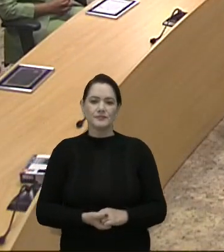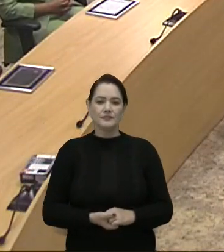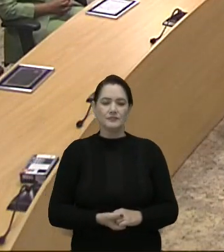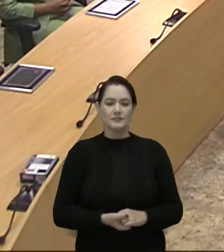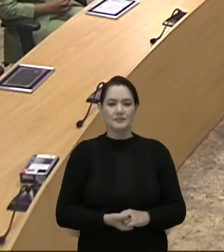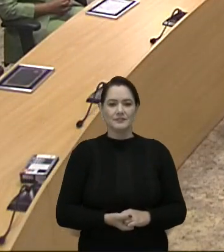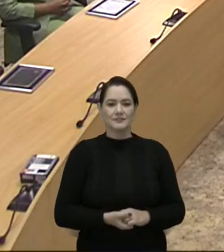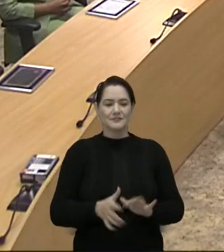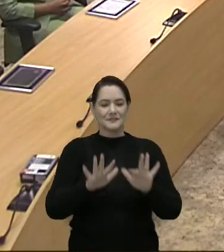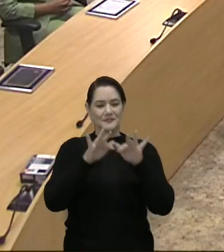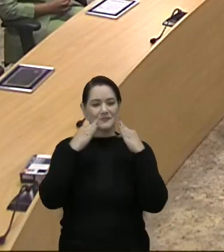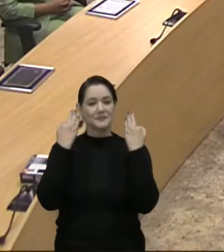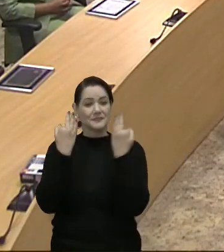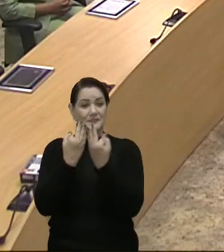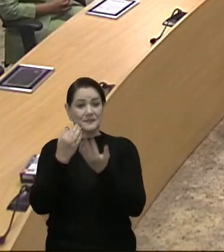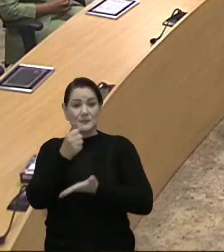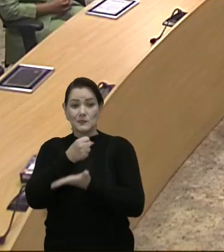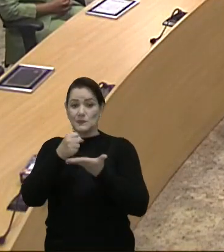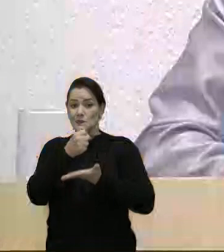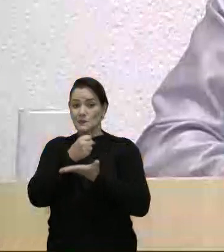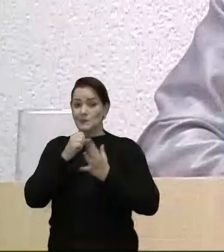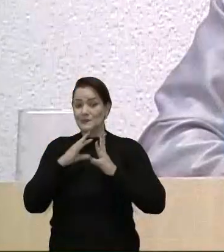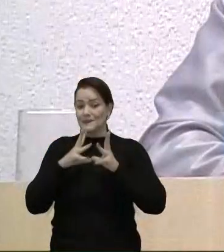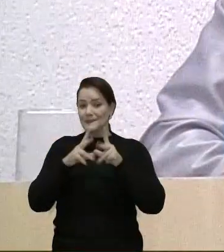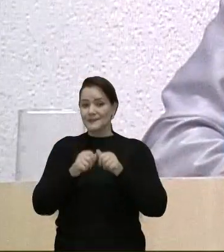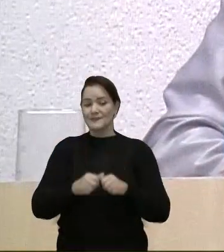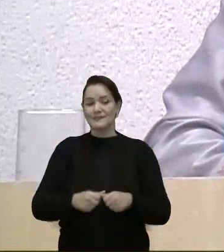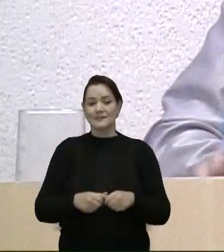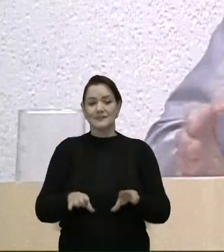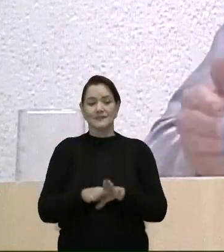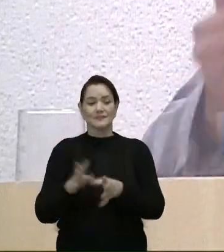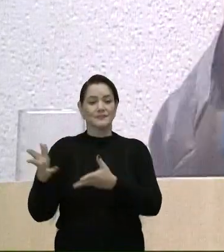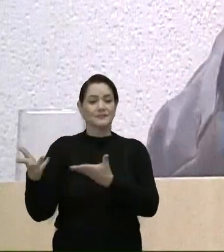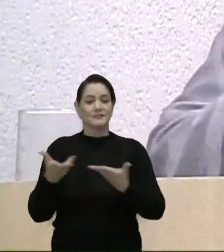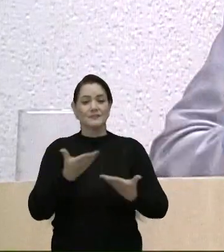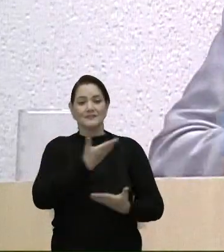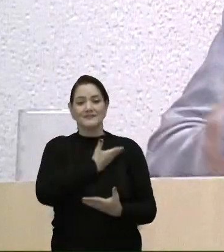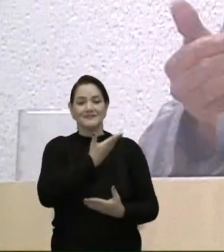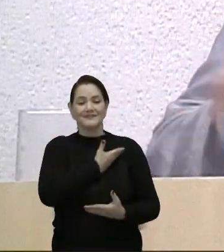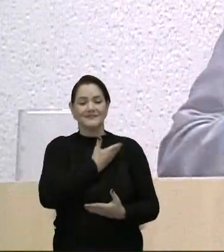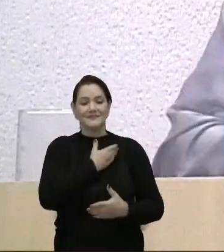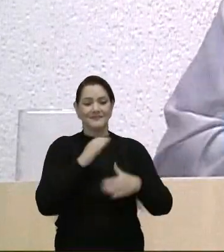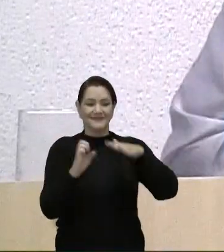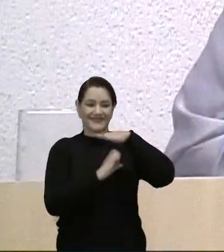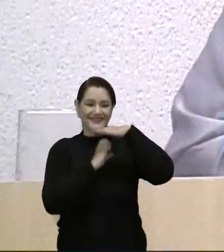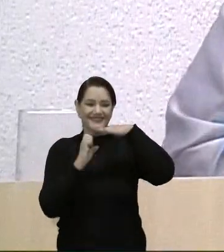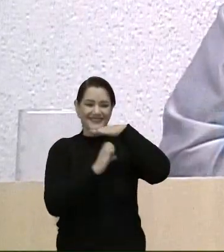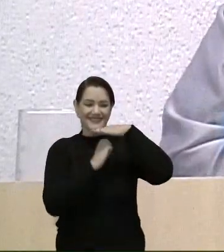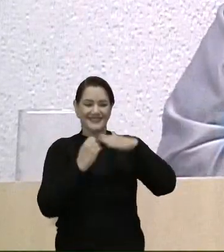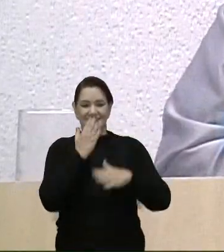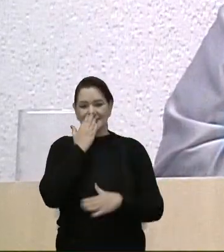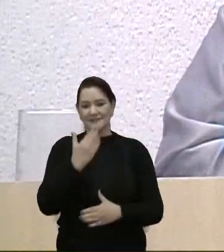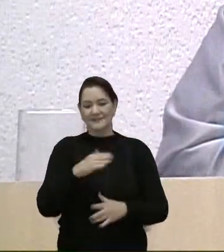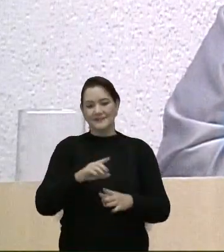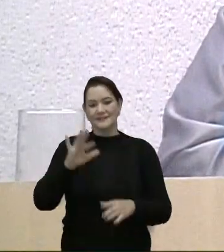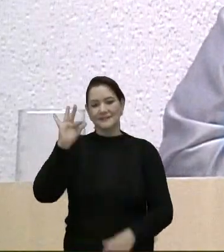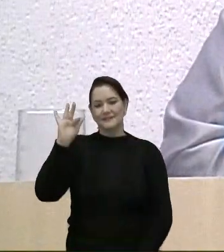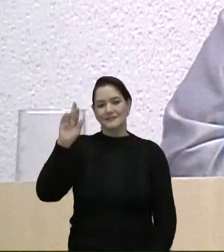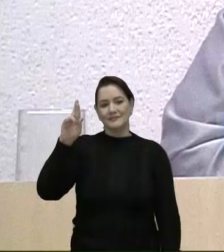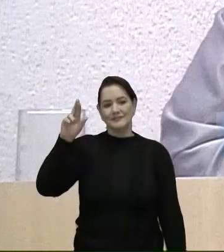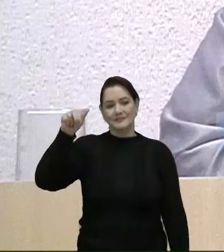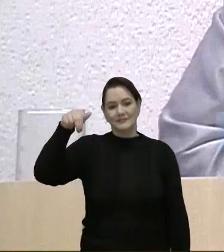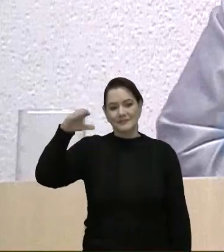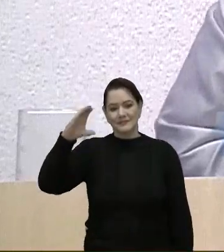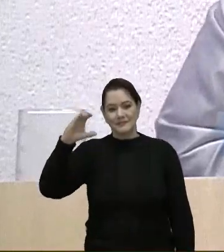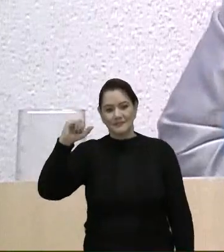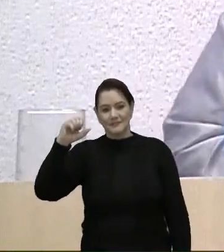Família é alicerce de tudo, né? Vamos aí convidar o meu amigo, empresário, para vir à frente dessa mesa, Francisco Jardiel. É